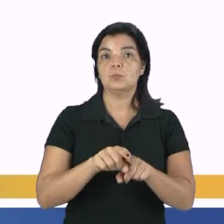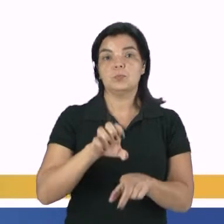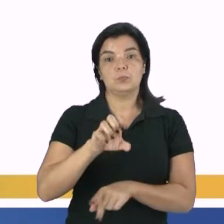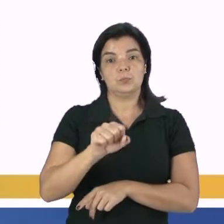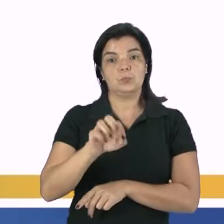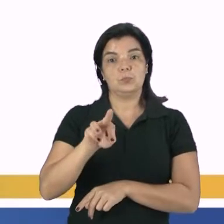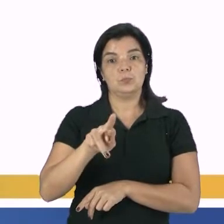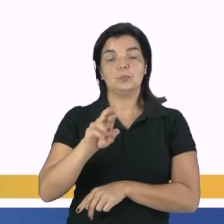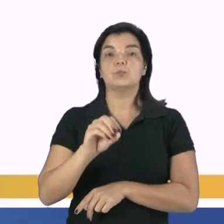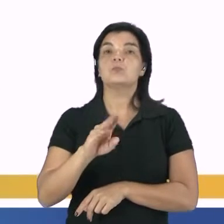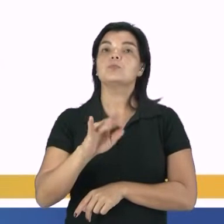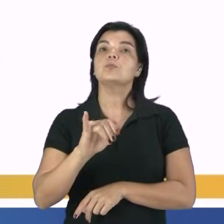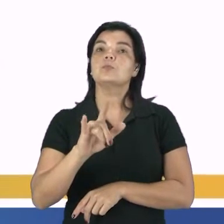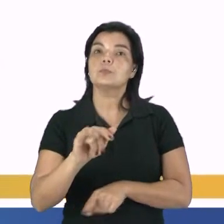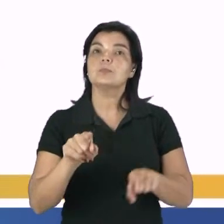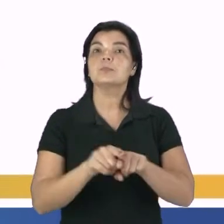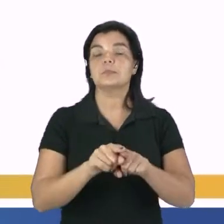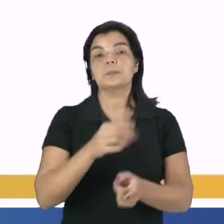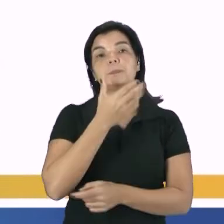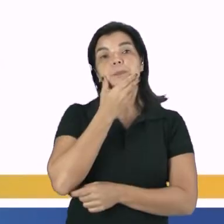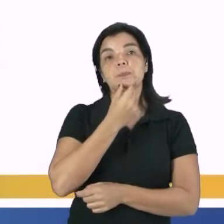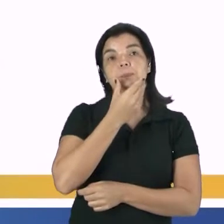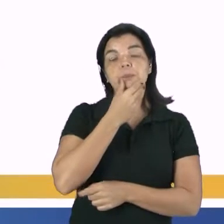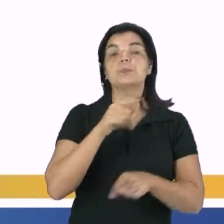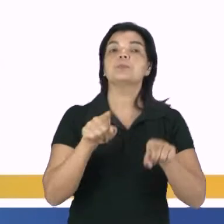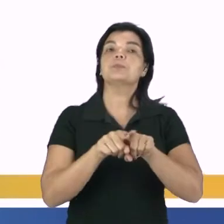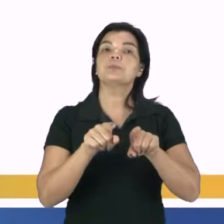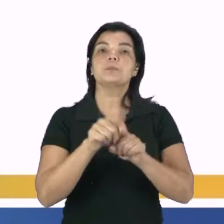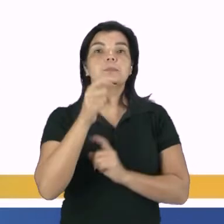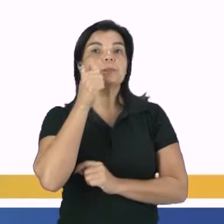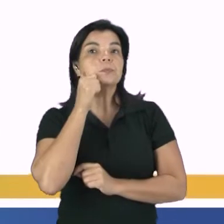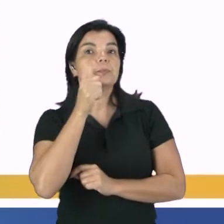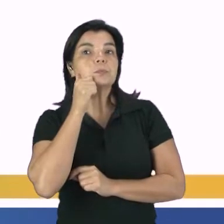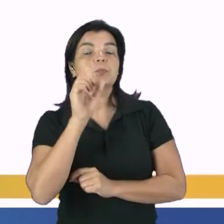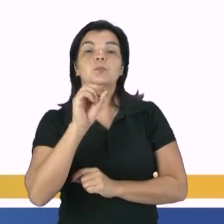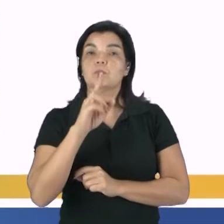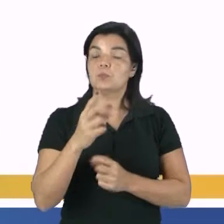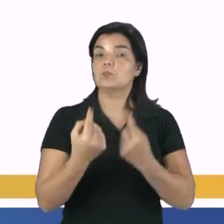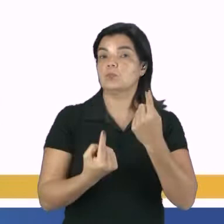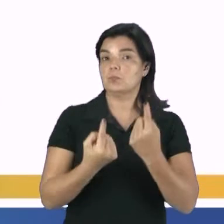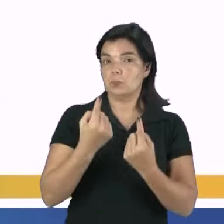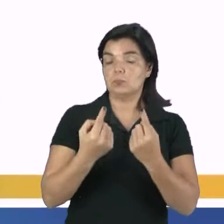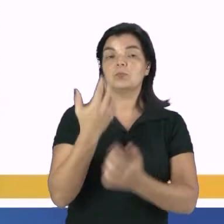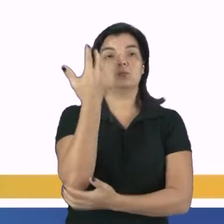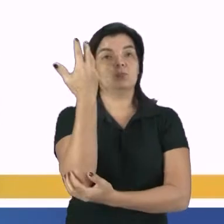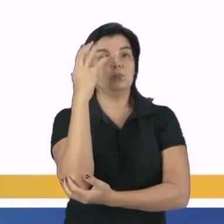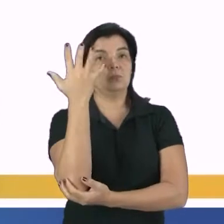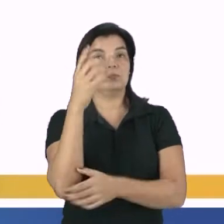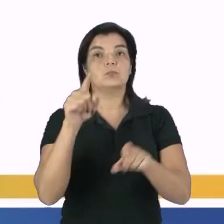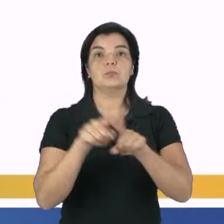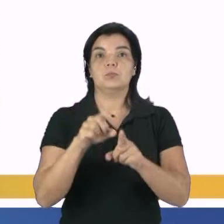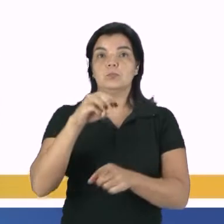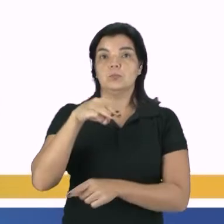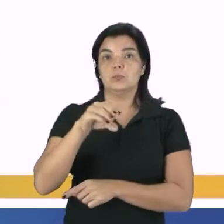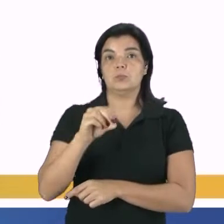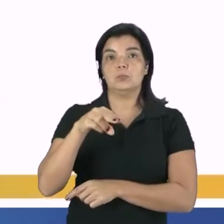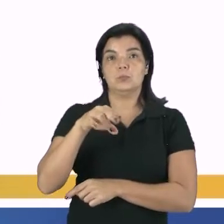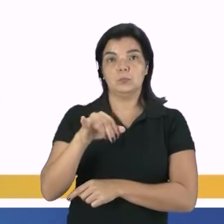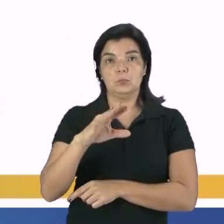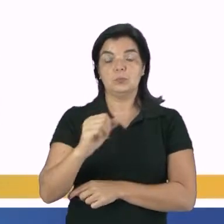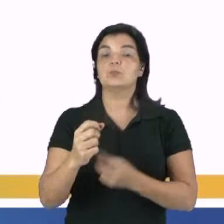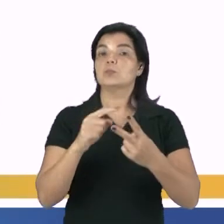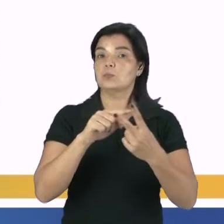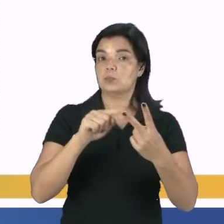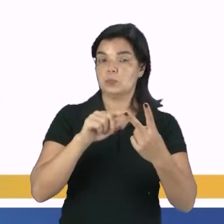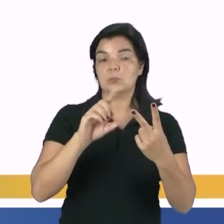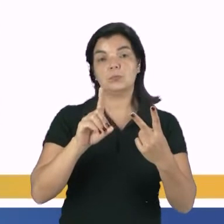gimnospermas ele pode ser tanto masculino quanto feminino, ou seja, podem ser plantas monóicas, onde a gente encontra os dois de uma vez,